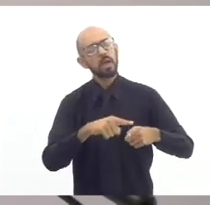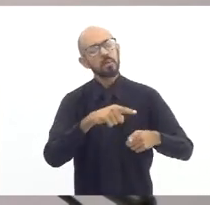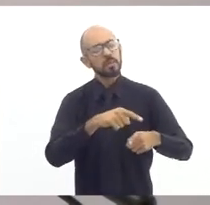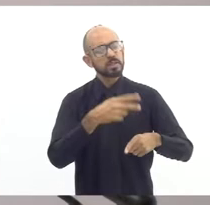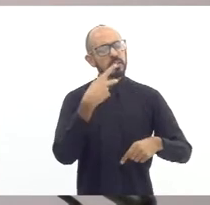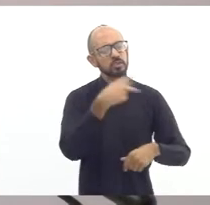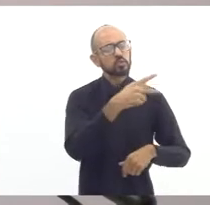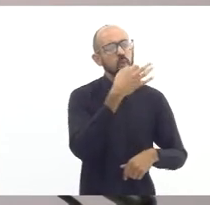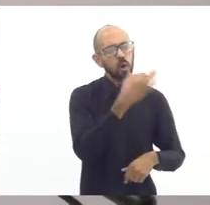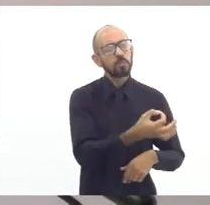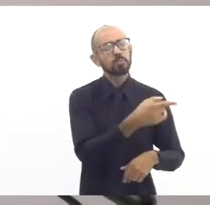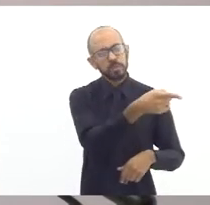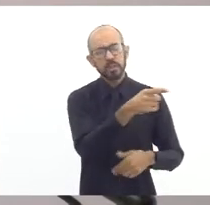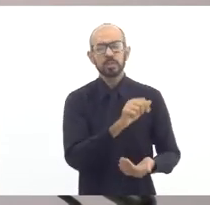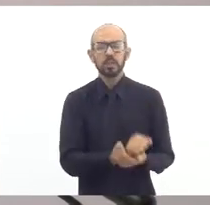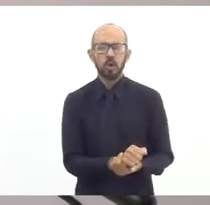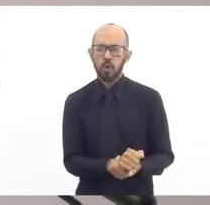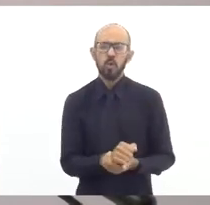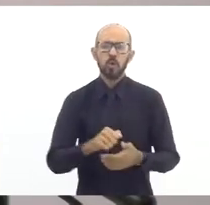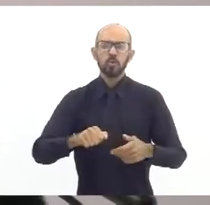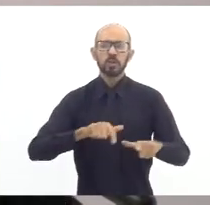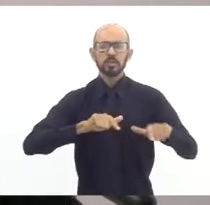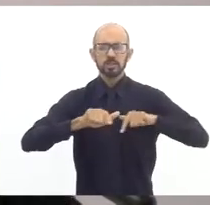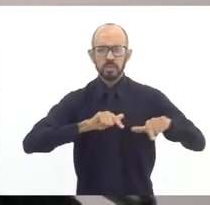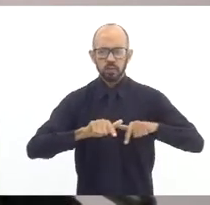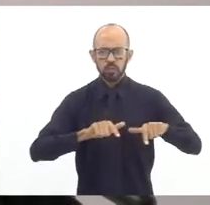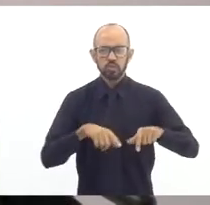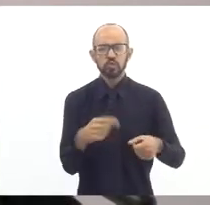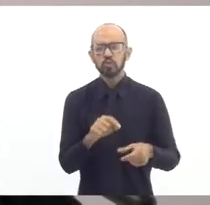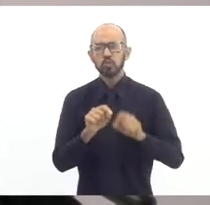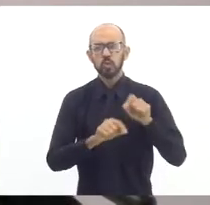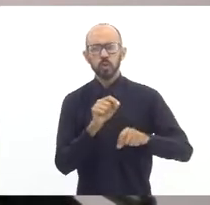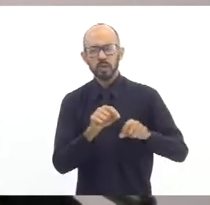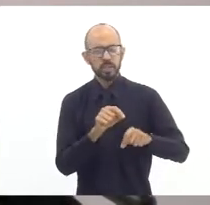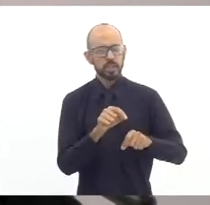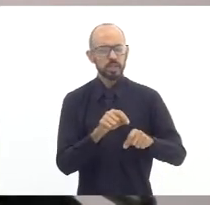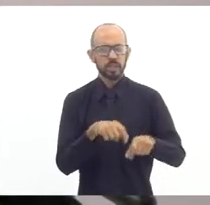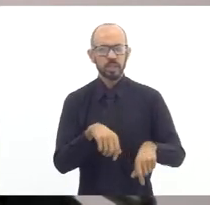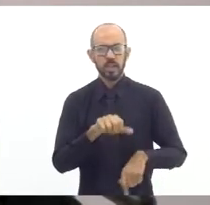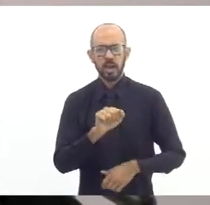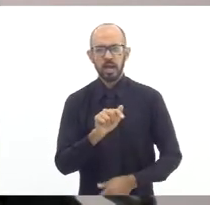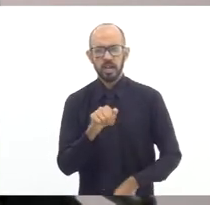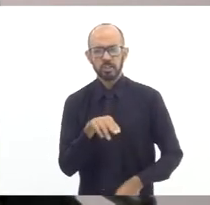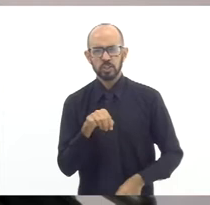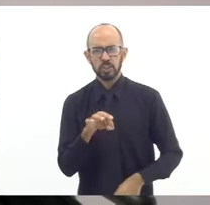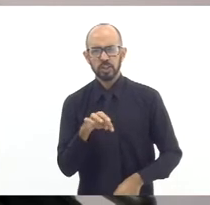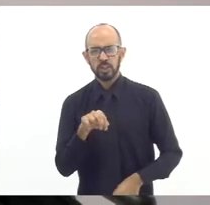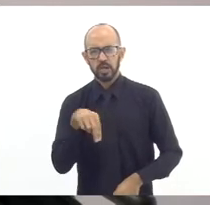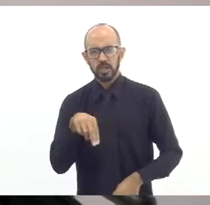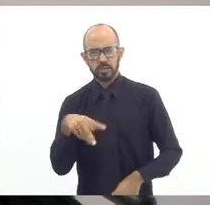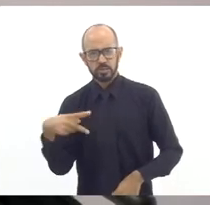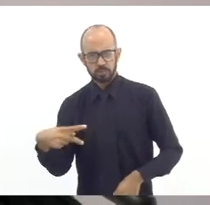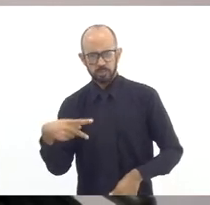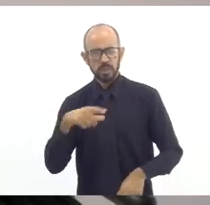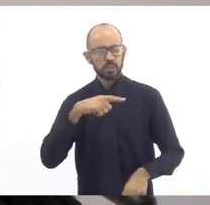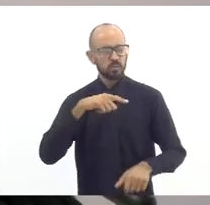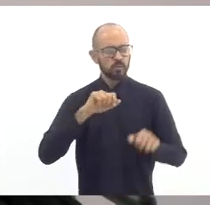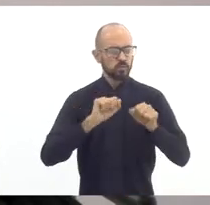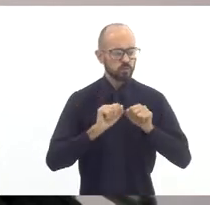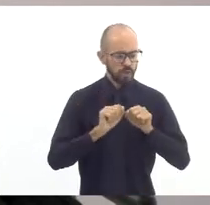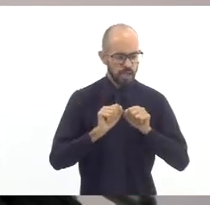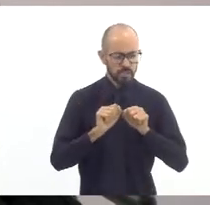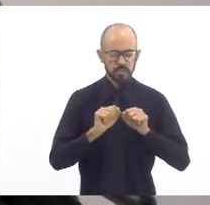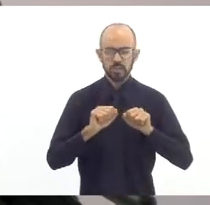da Getransp, em relação à prestação desses serviços? E o que a Getransp tem feito em relação a